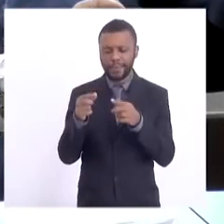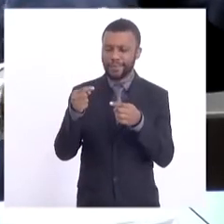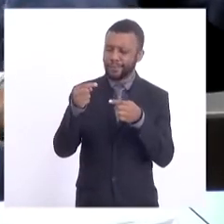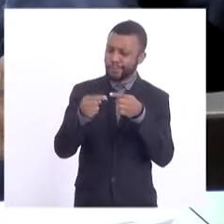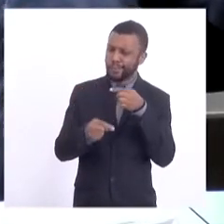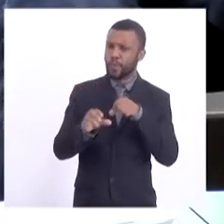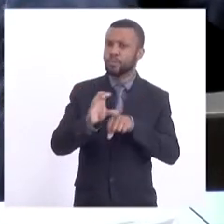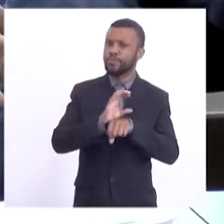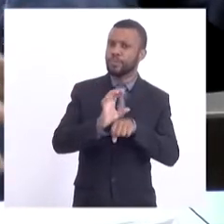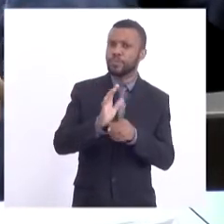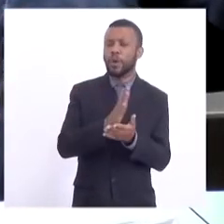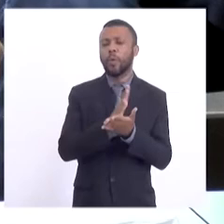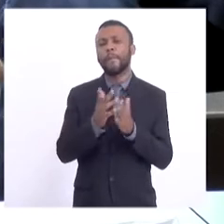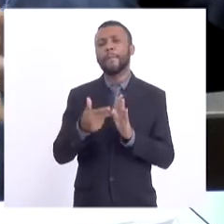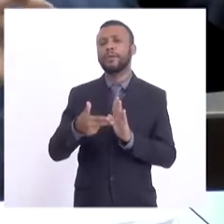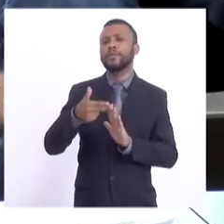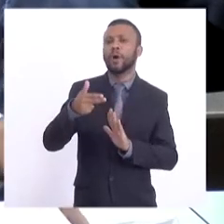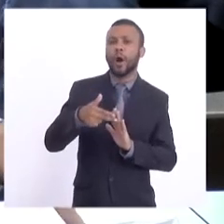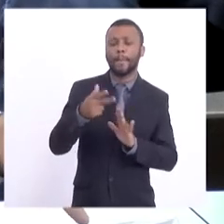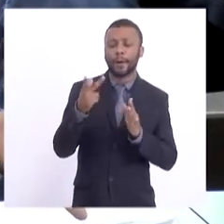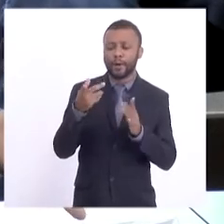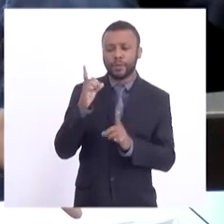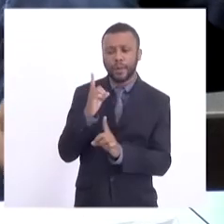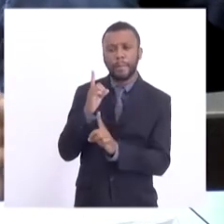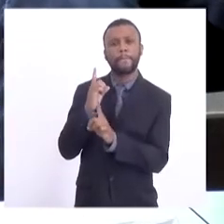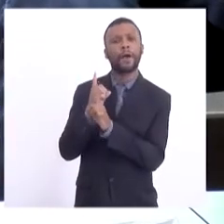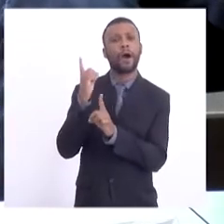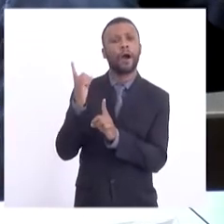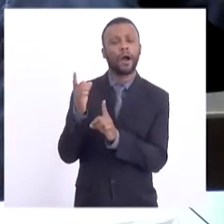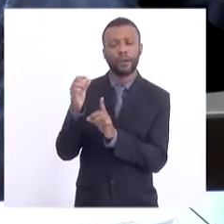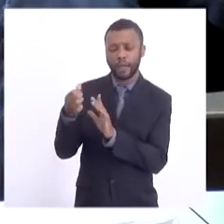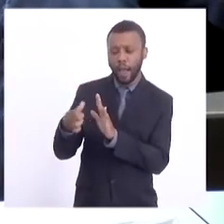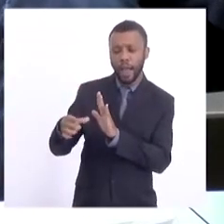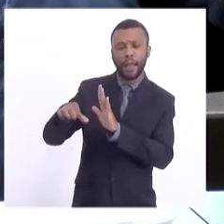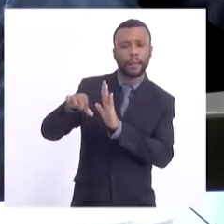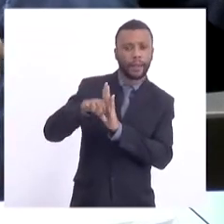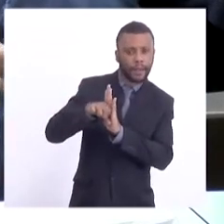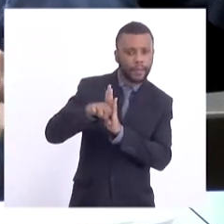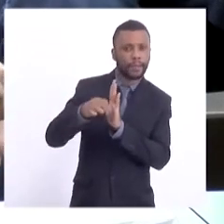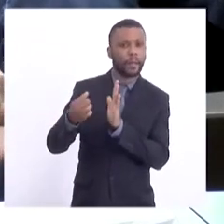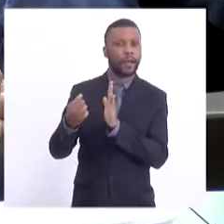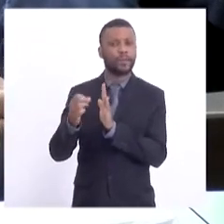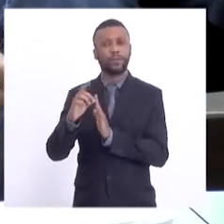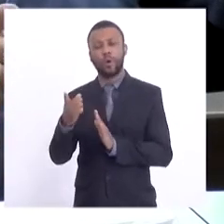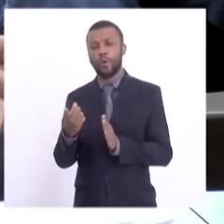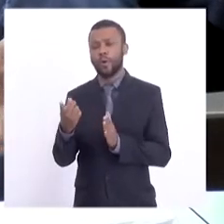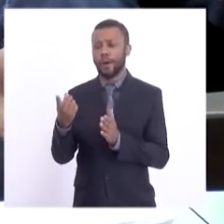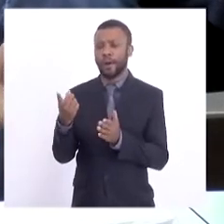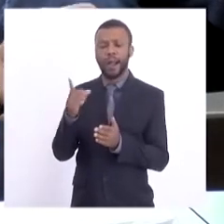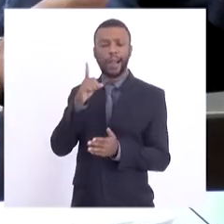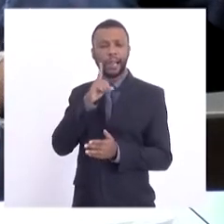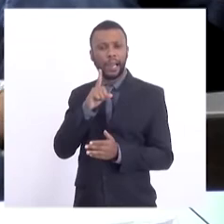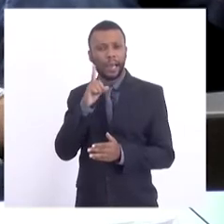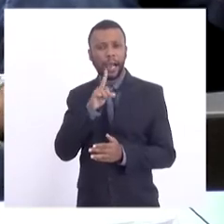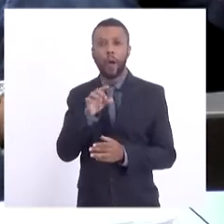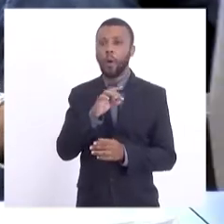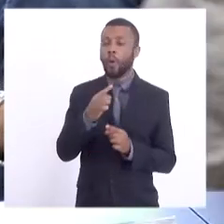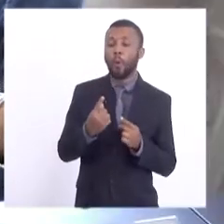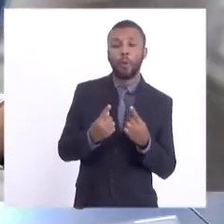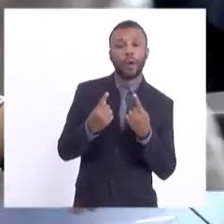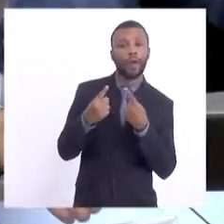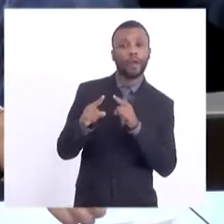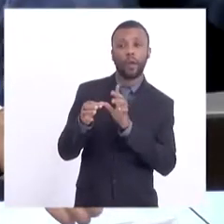de alguma Norma como reconhece a ilegalidade alguma Norma quando o parecer Contrariar algum posicionamento